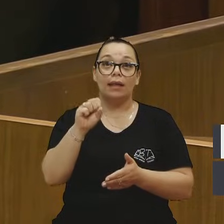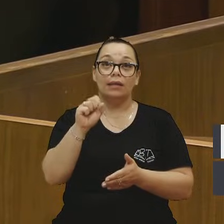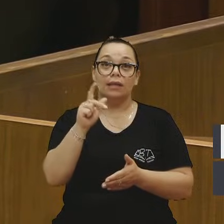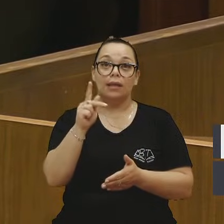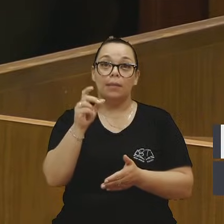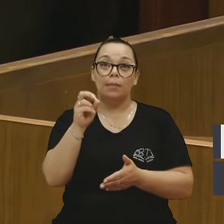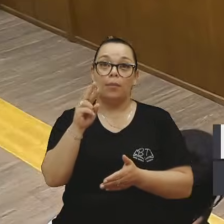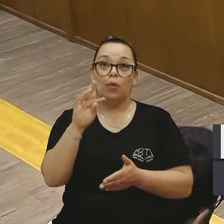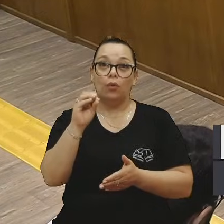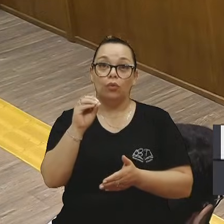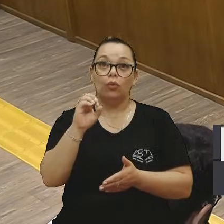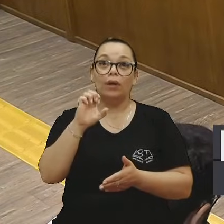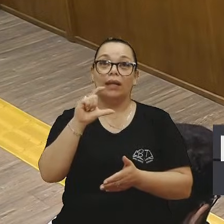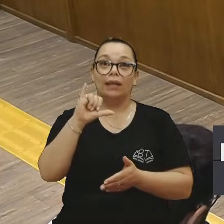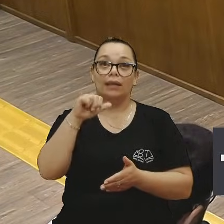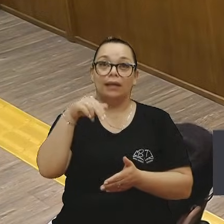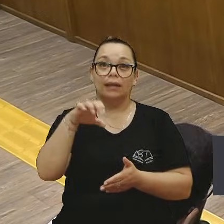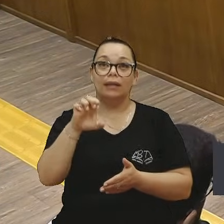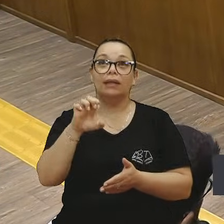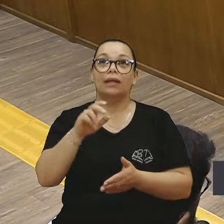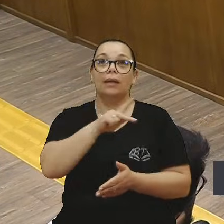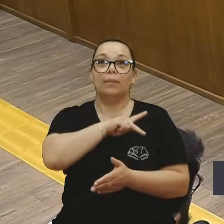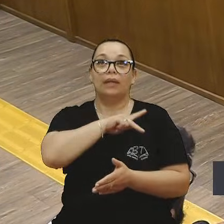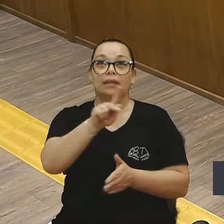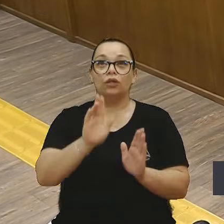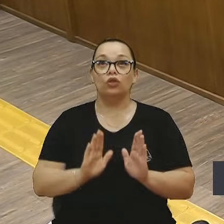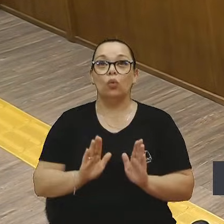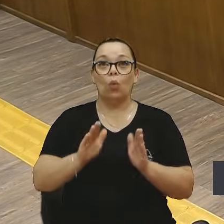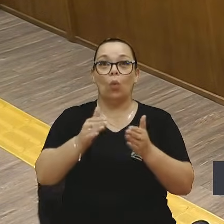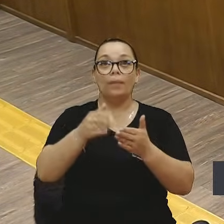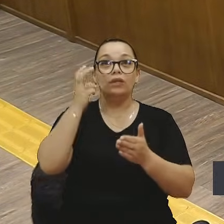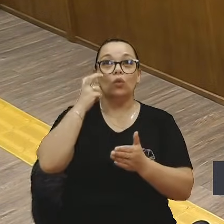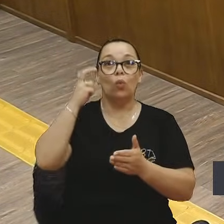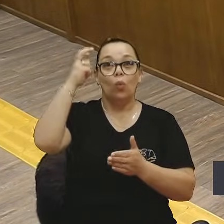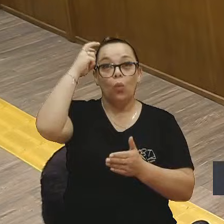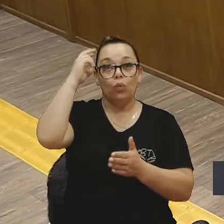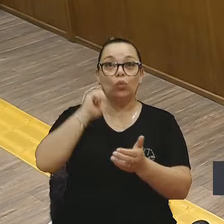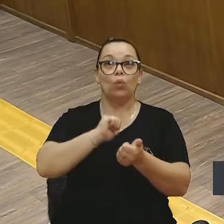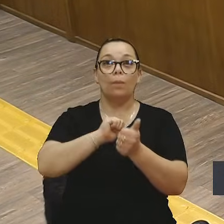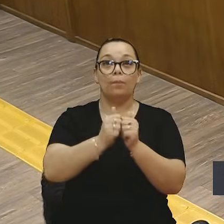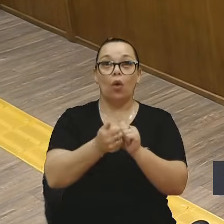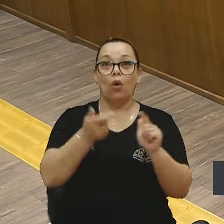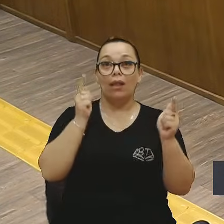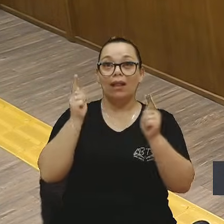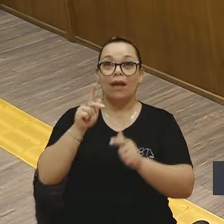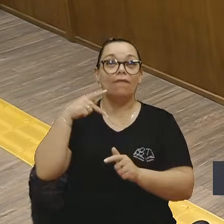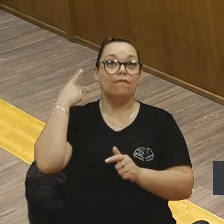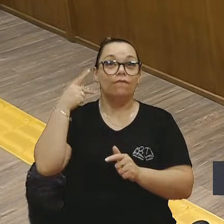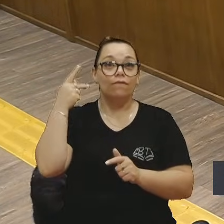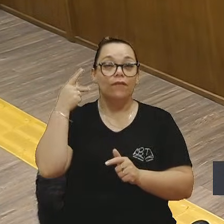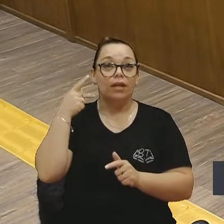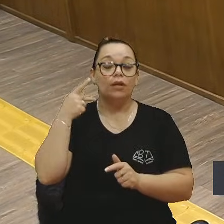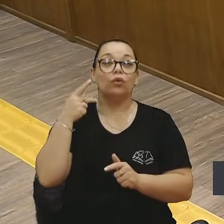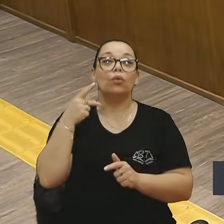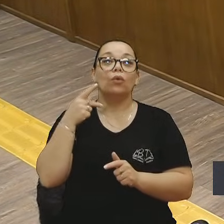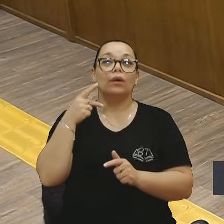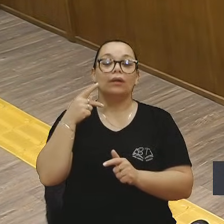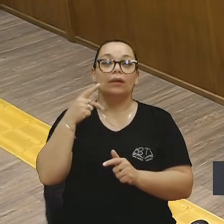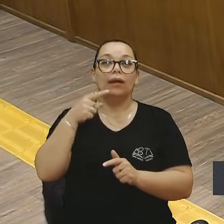Eliane Kramer, presidente da Comissão de Cultura, Esporte e Lazer, vereador Caleb